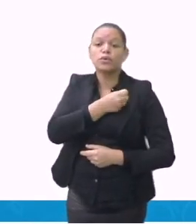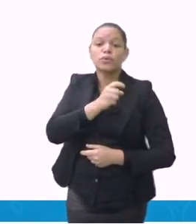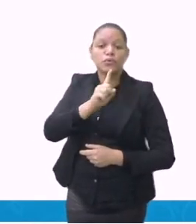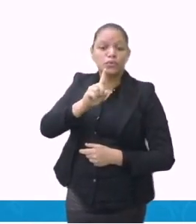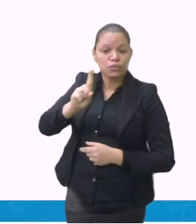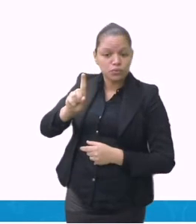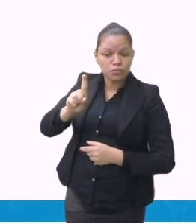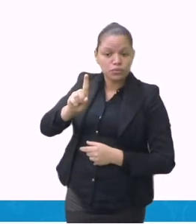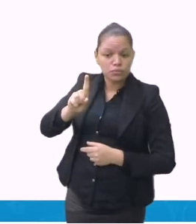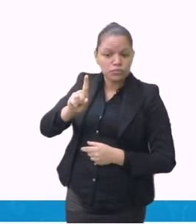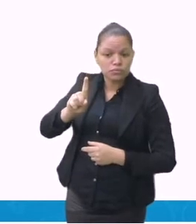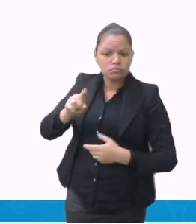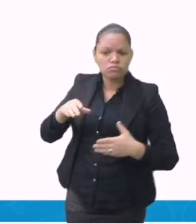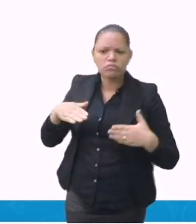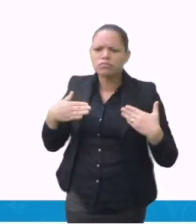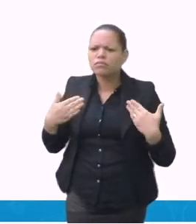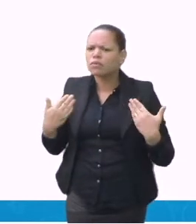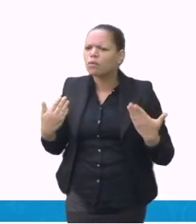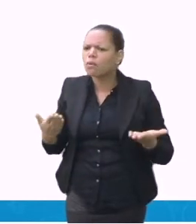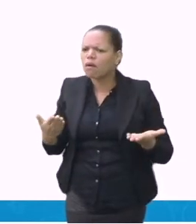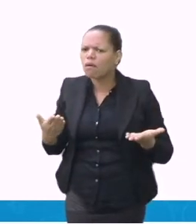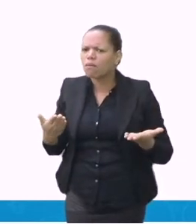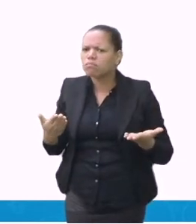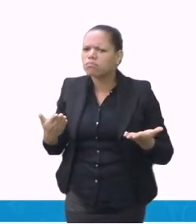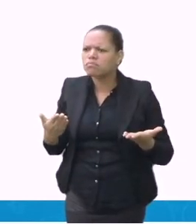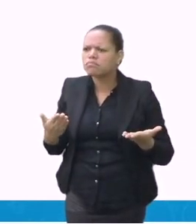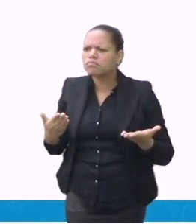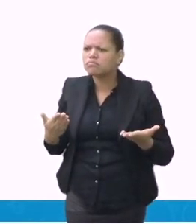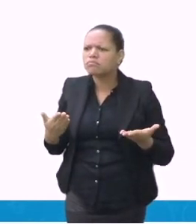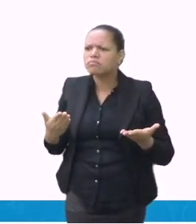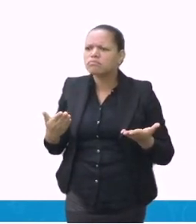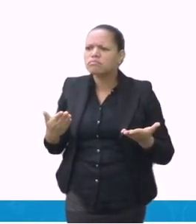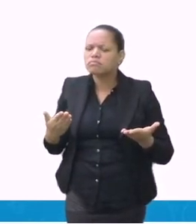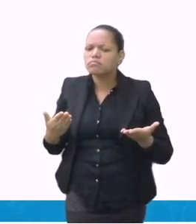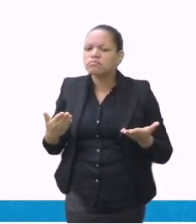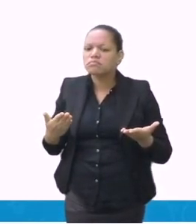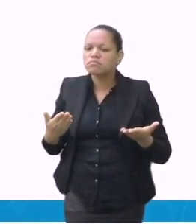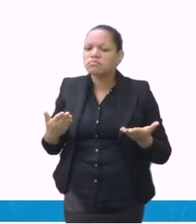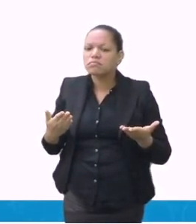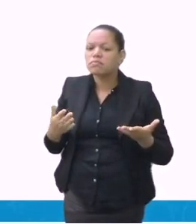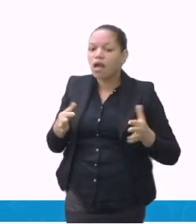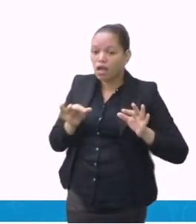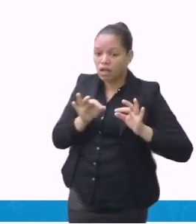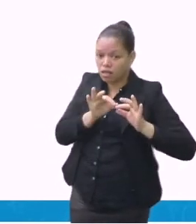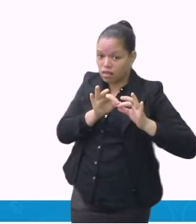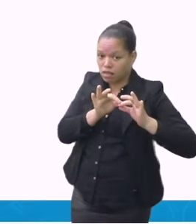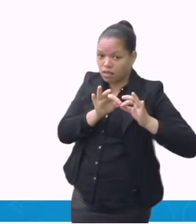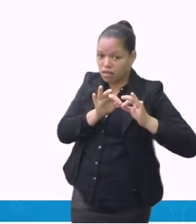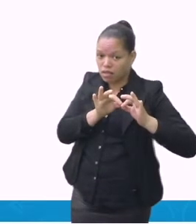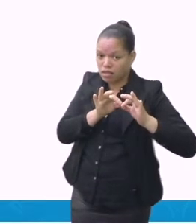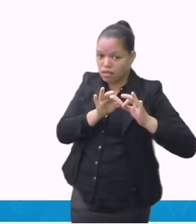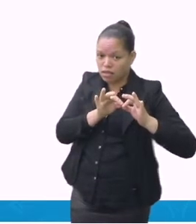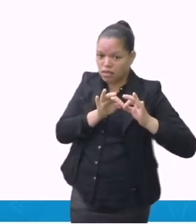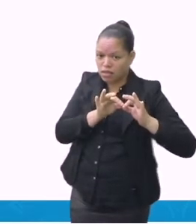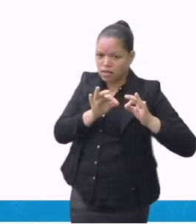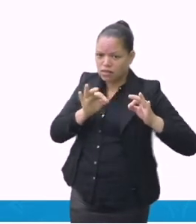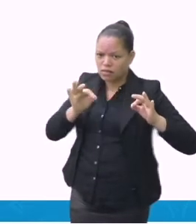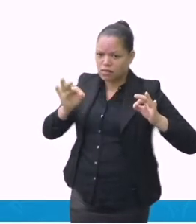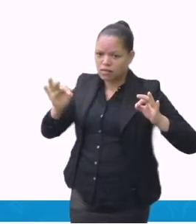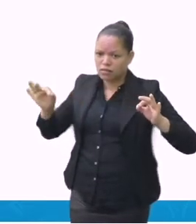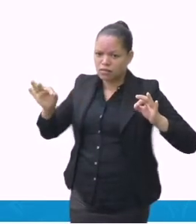E eu preciso encontrar a linha 1. A linha 1 está aqui, ó. Não é isso? Então,